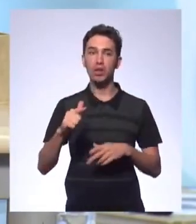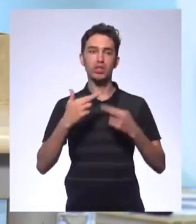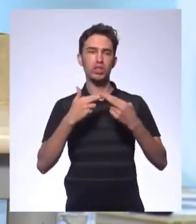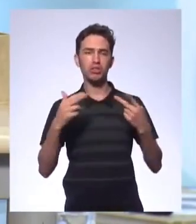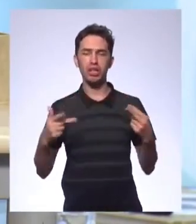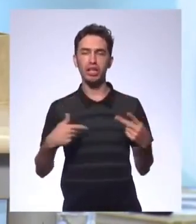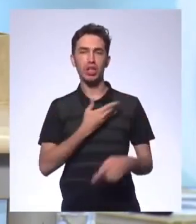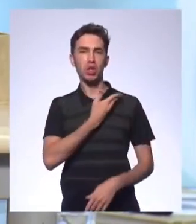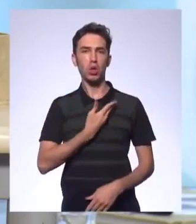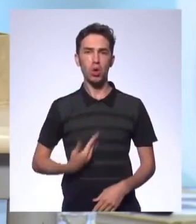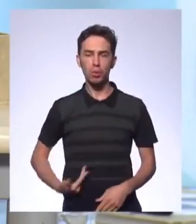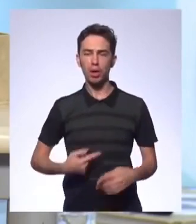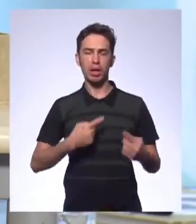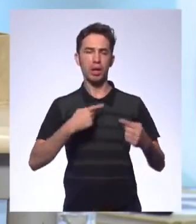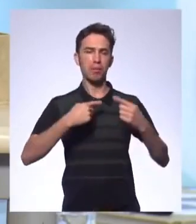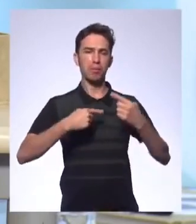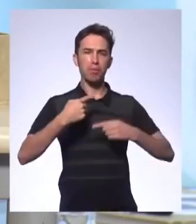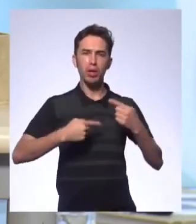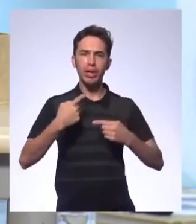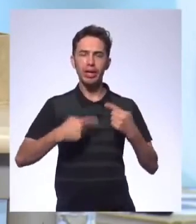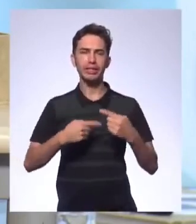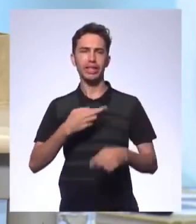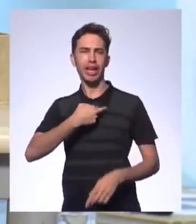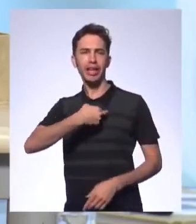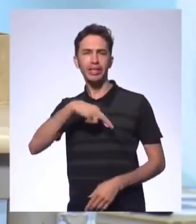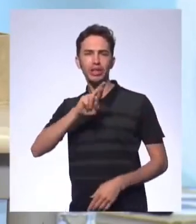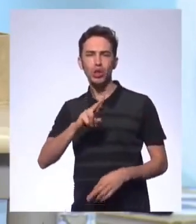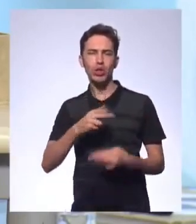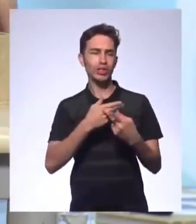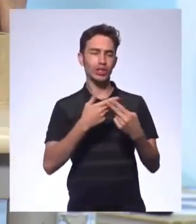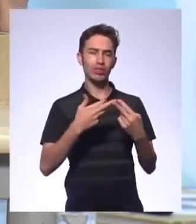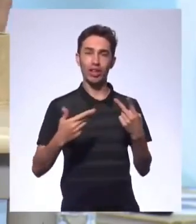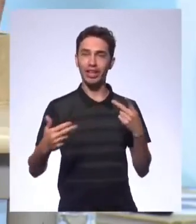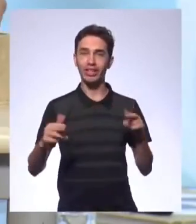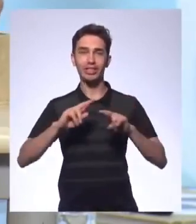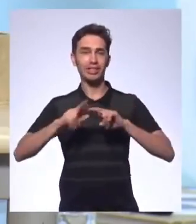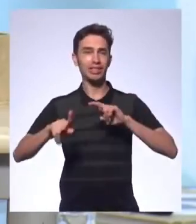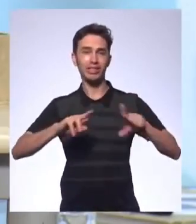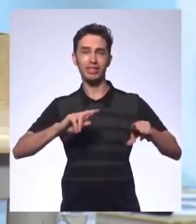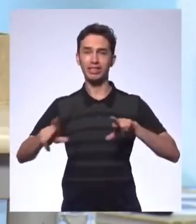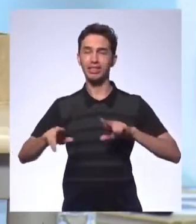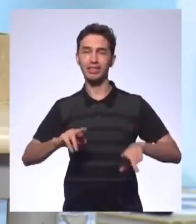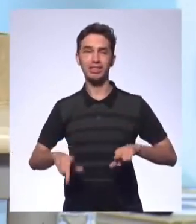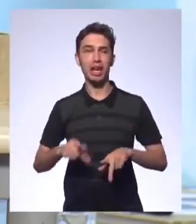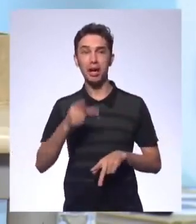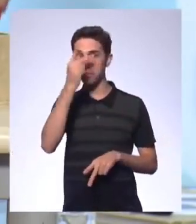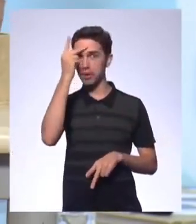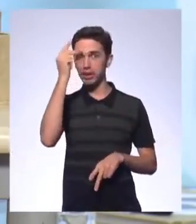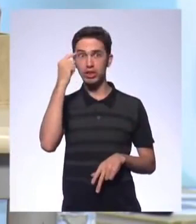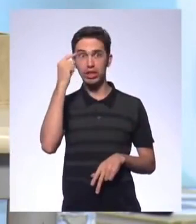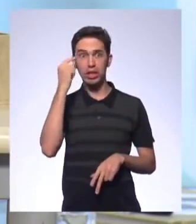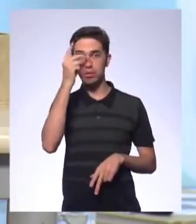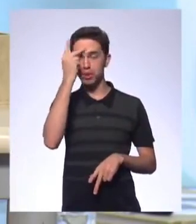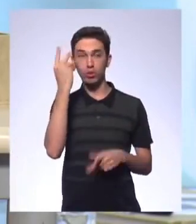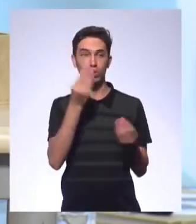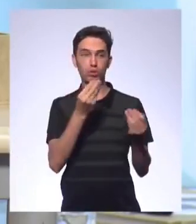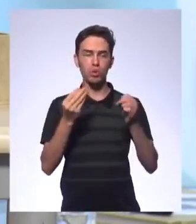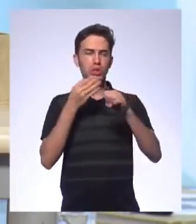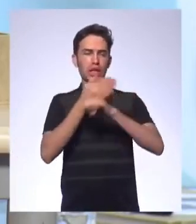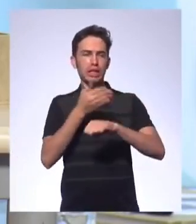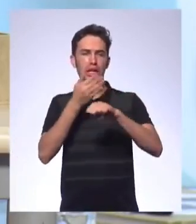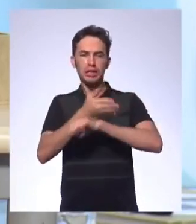organização política, social, religiões diferentes. E vocês imaginem essas pessoas entrando, que foi o que nós chamamos